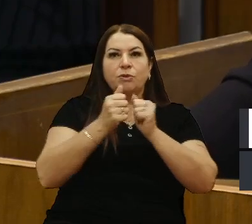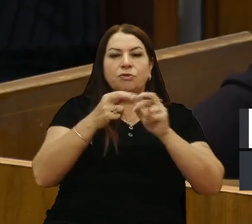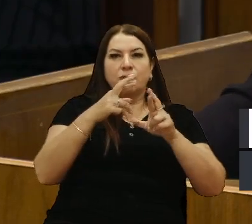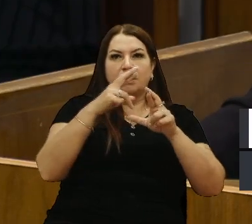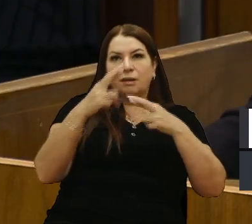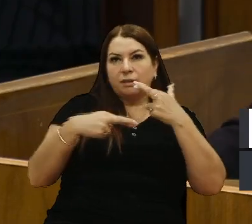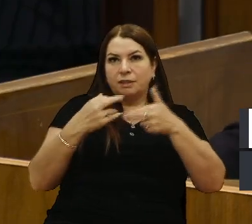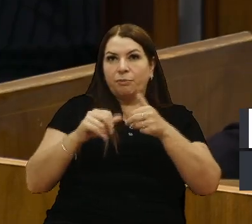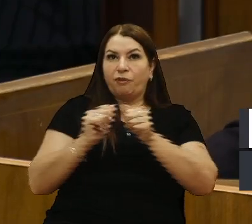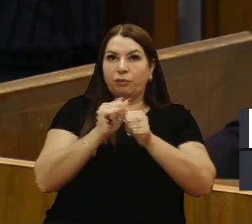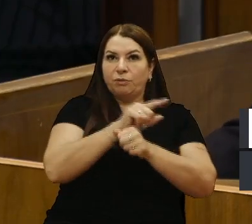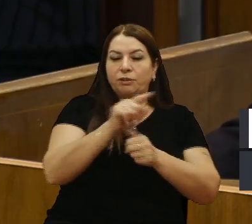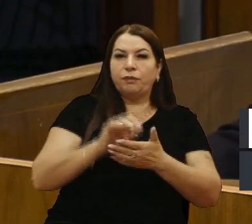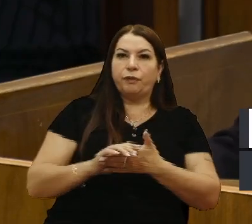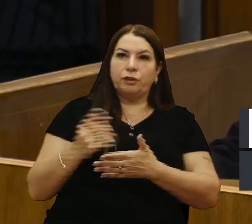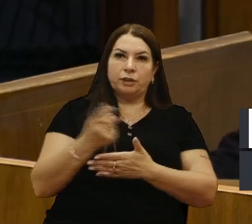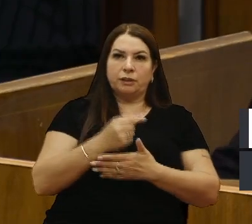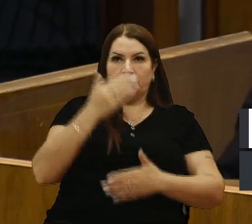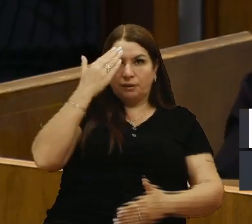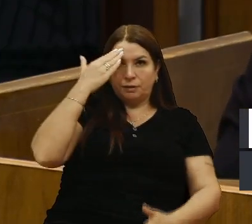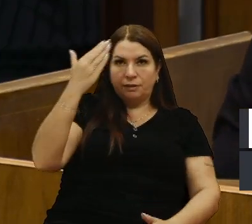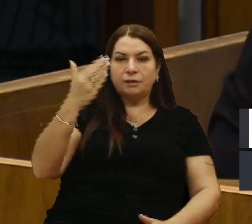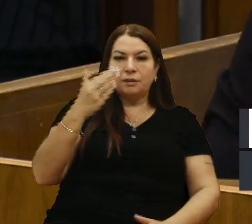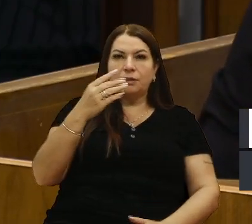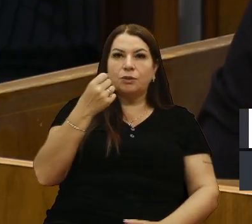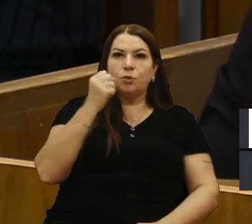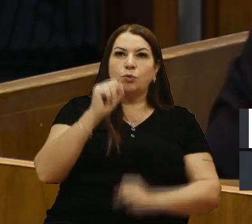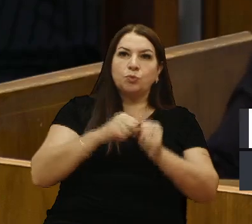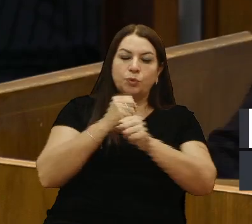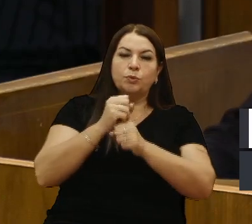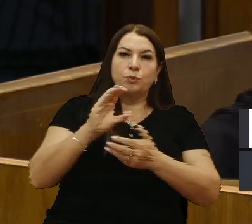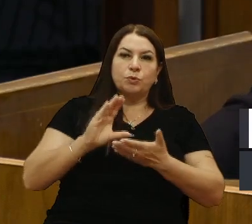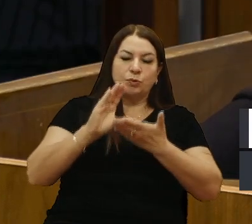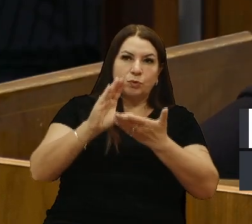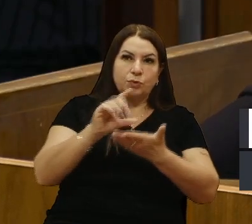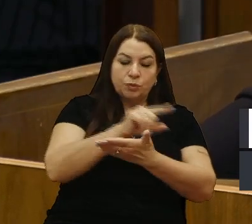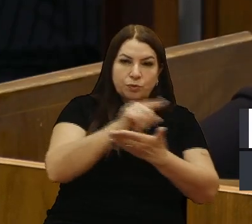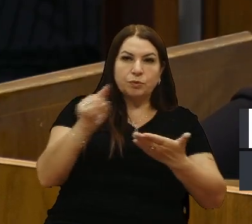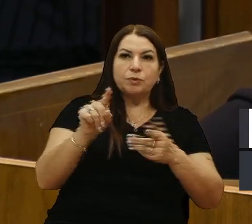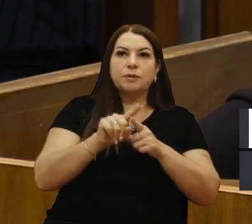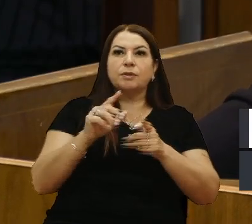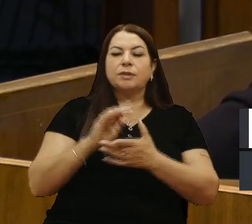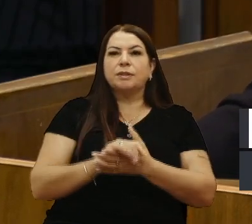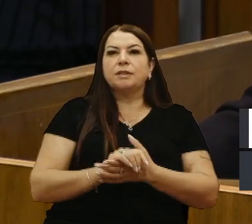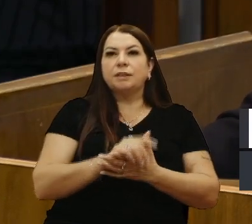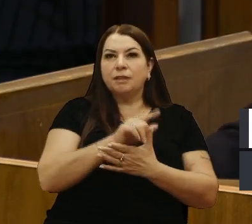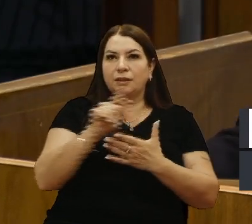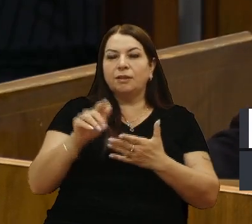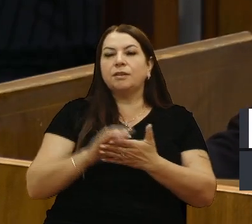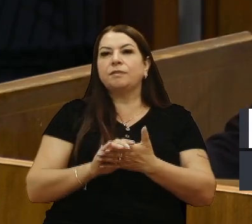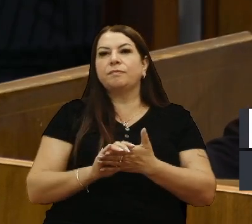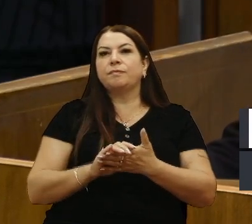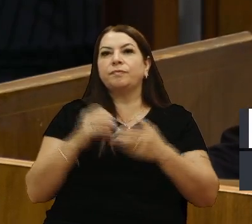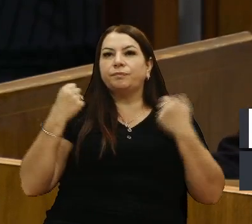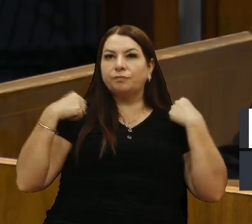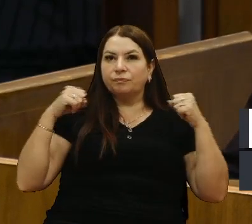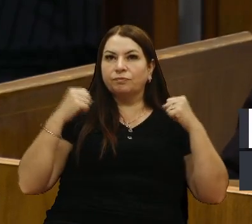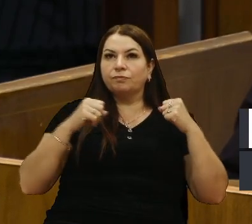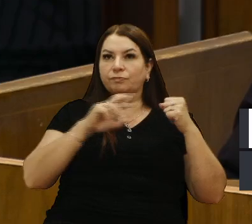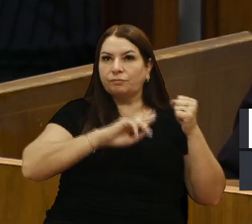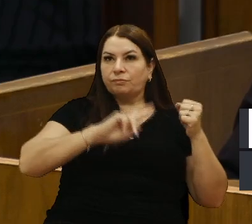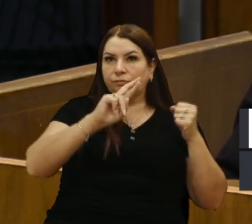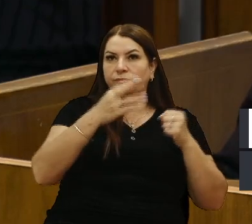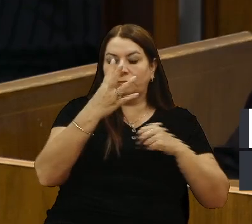Quero agradecer aqui imensamente esses meus 8 anos de conselho, primeiramente ao Conselho Regional de Educação Física, o qual representei por